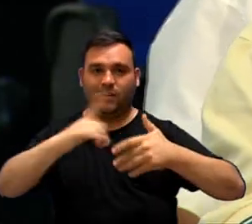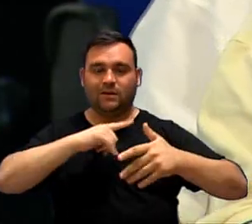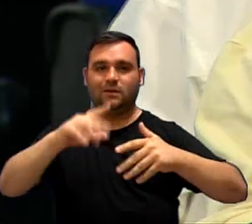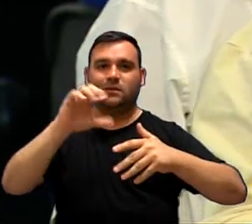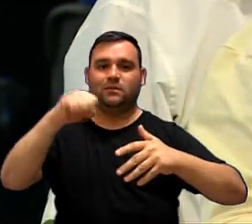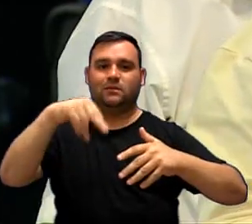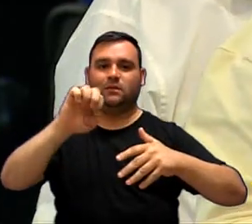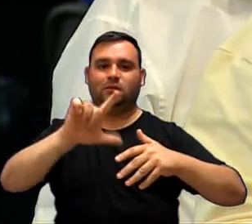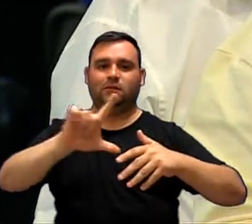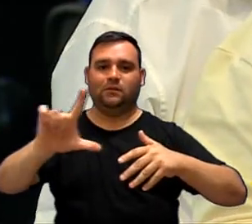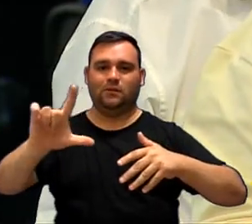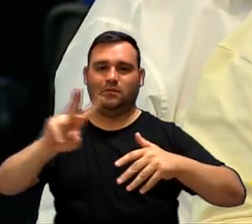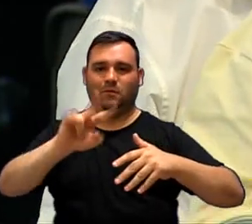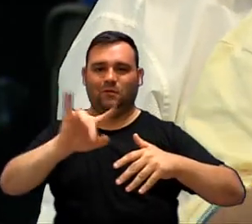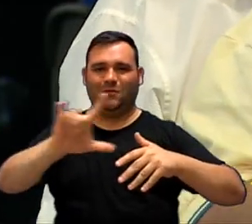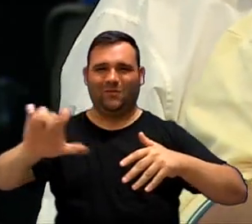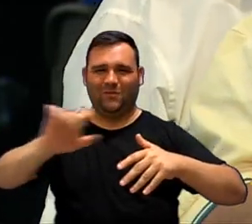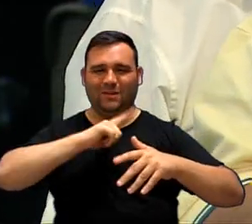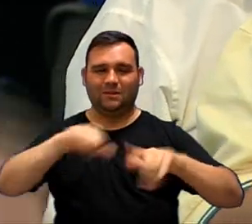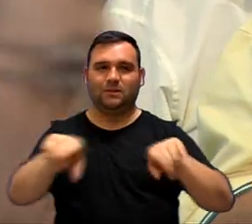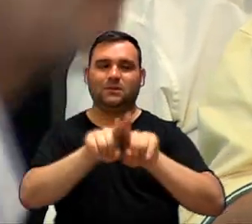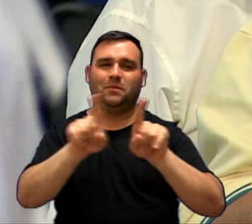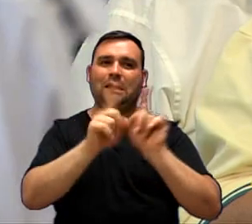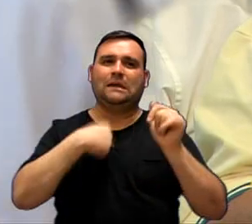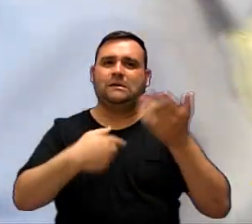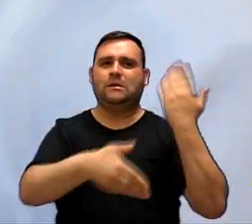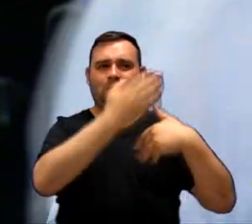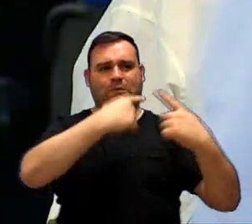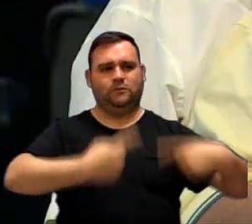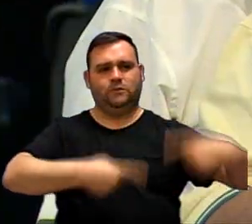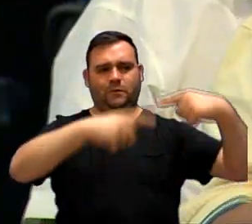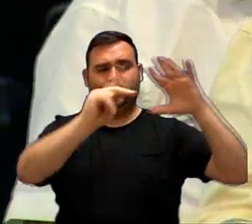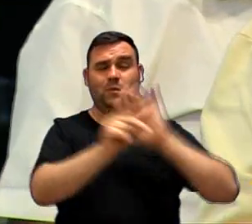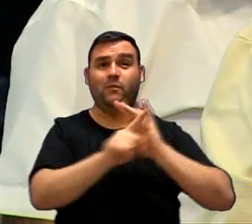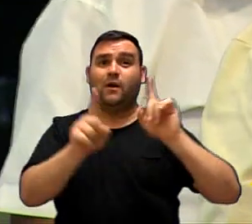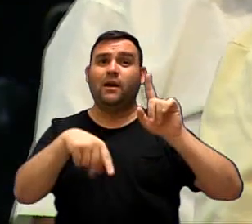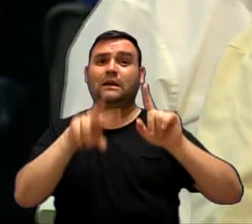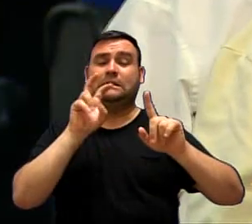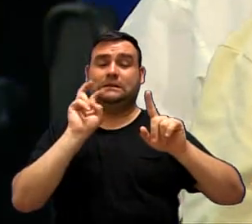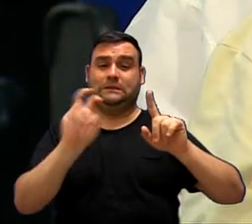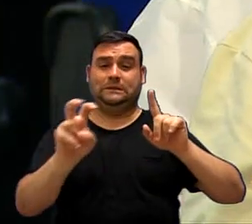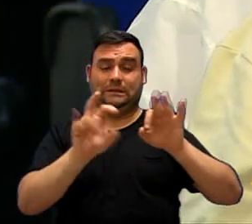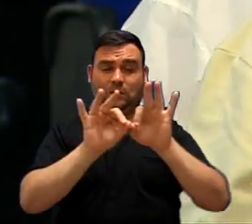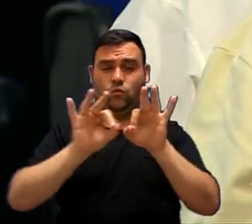chama Smallville, me parece, um empreendimento, e eu participei de um debate, são